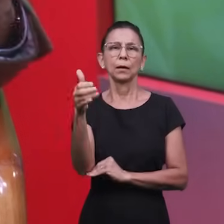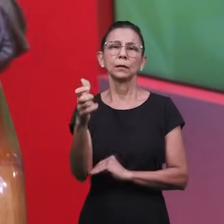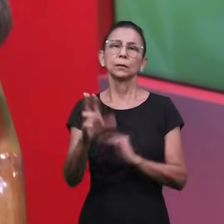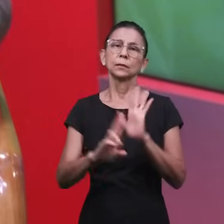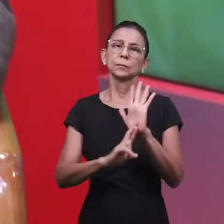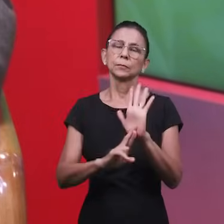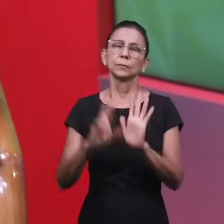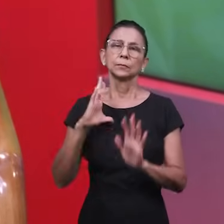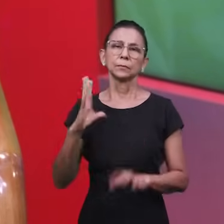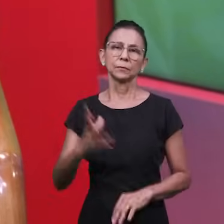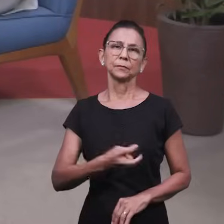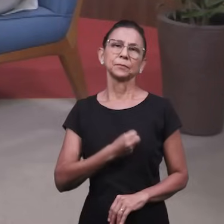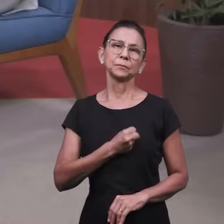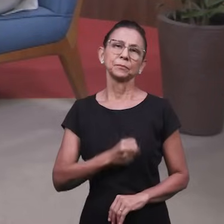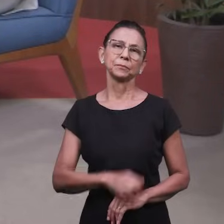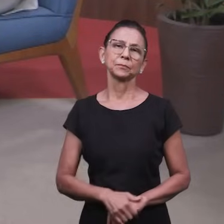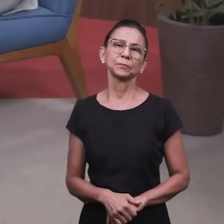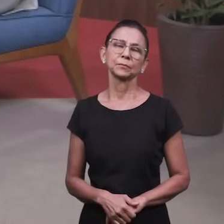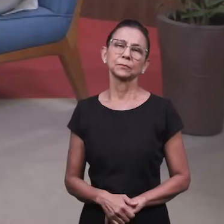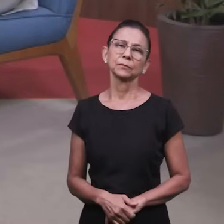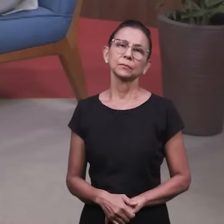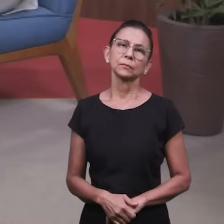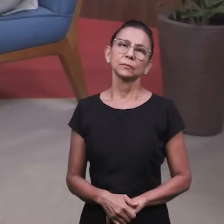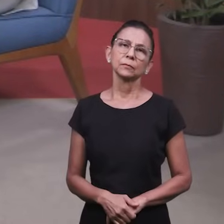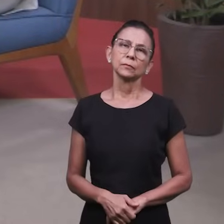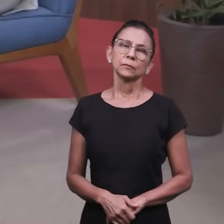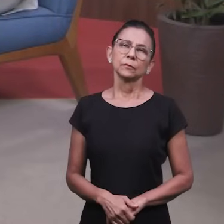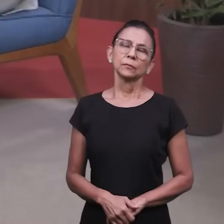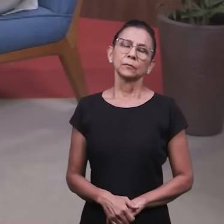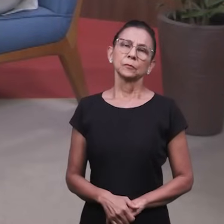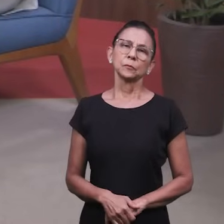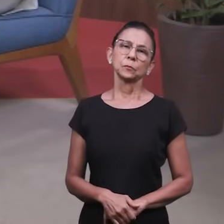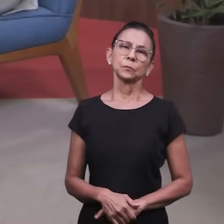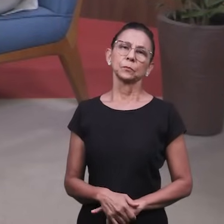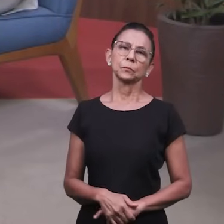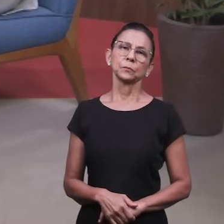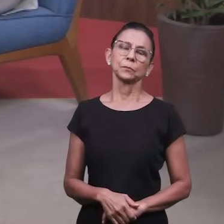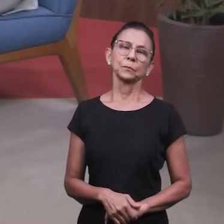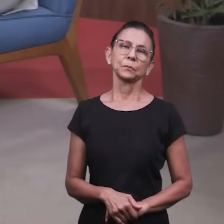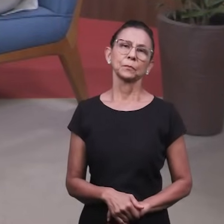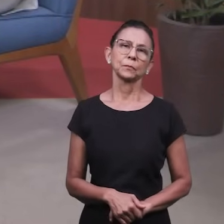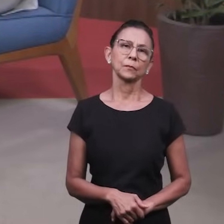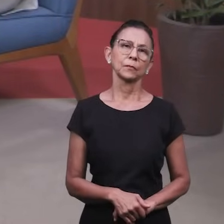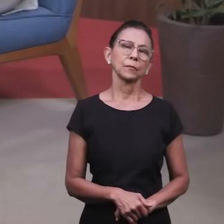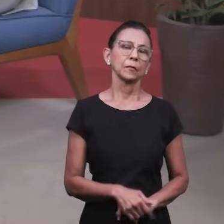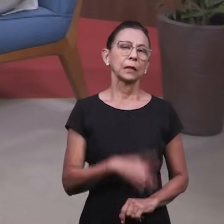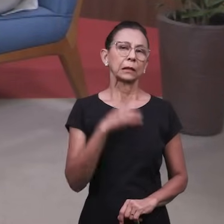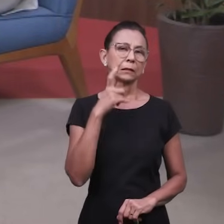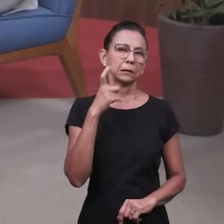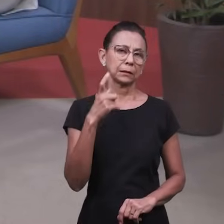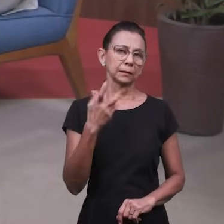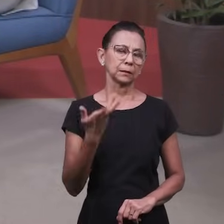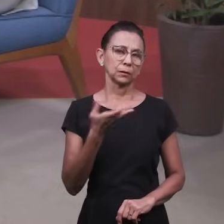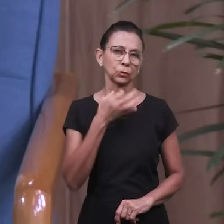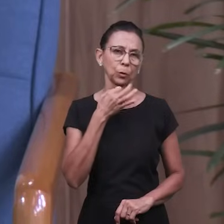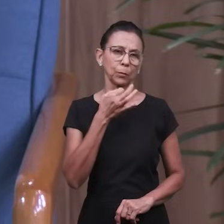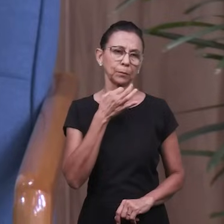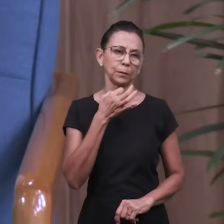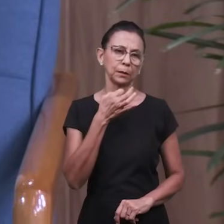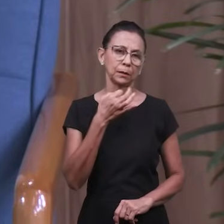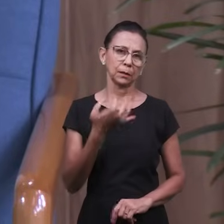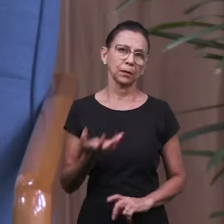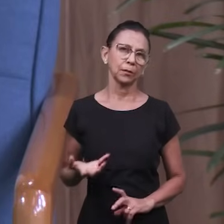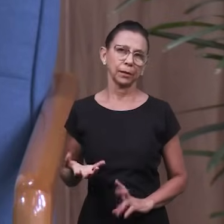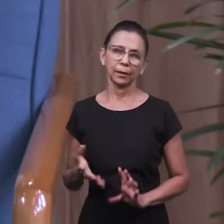a bandeira da salvação. Glória a Jesus. Maravilha. Há um aspecto que eu acho interessante, Daniel,